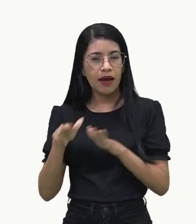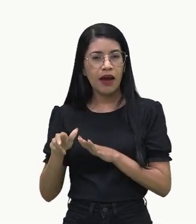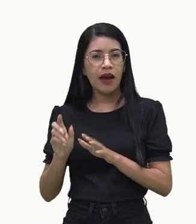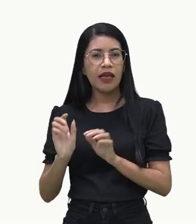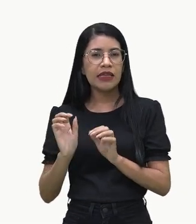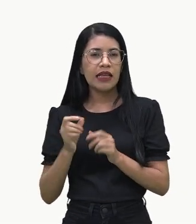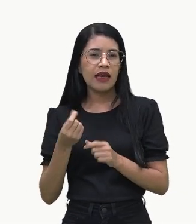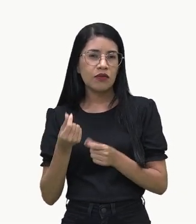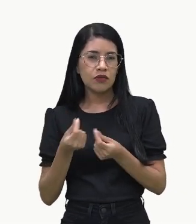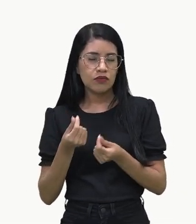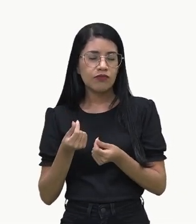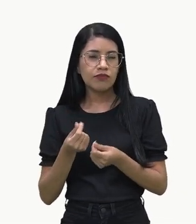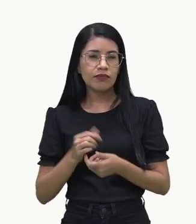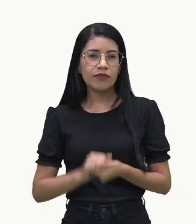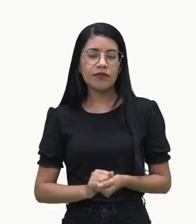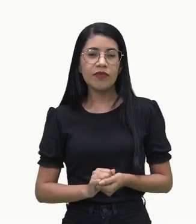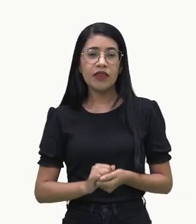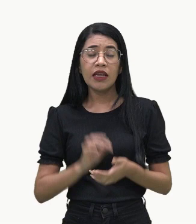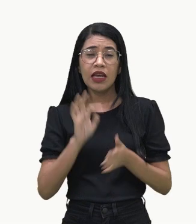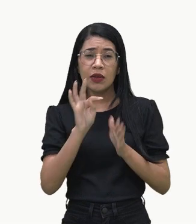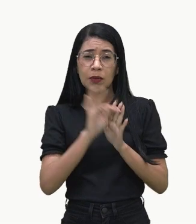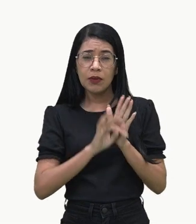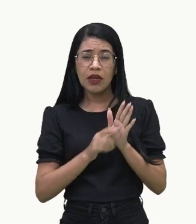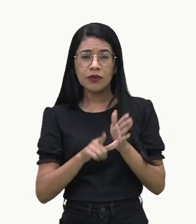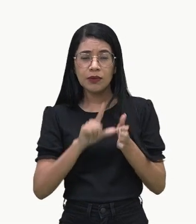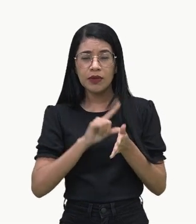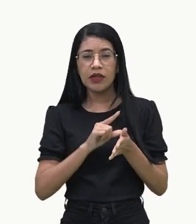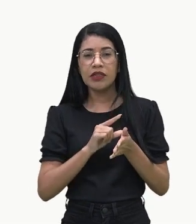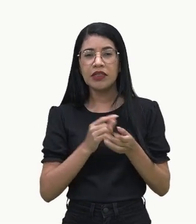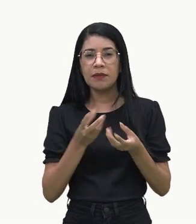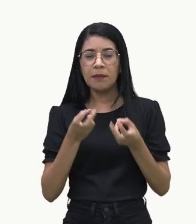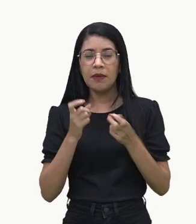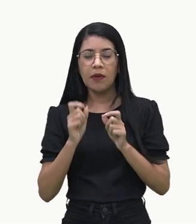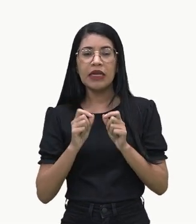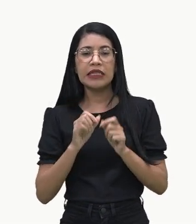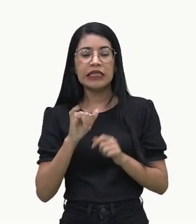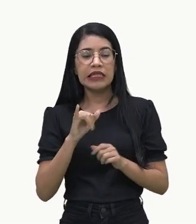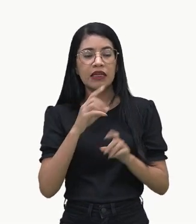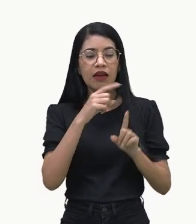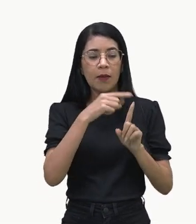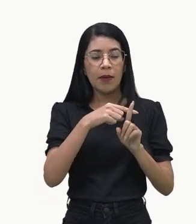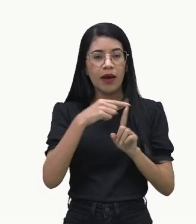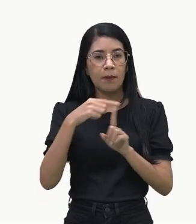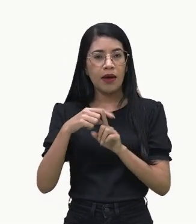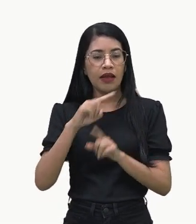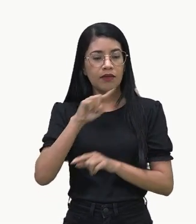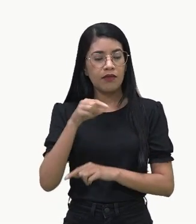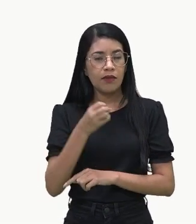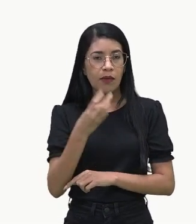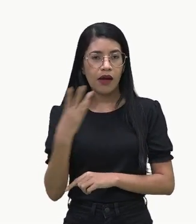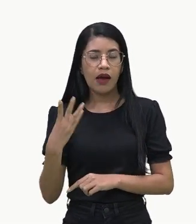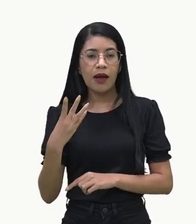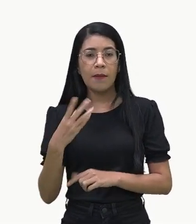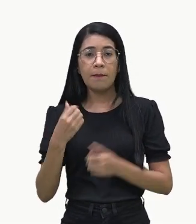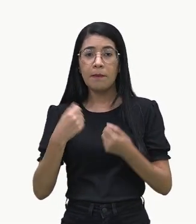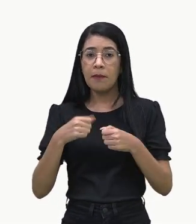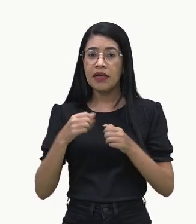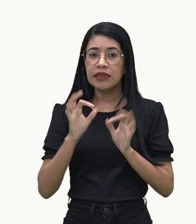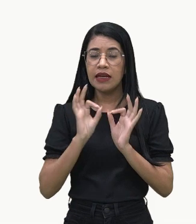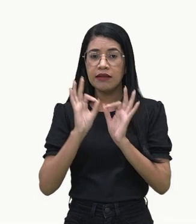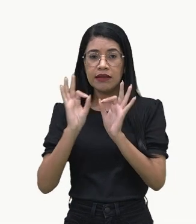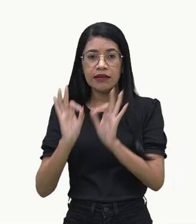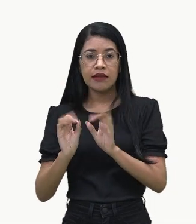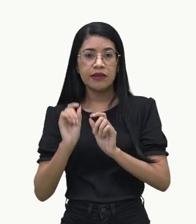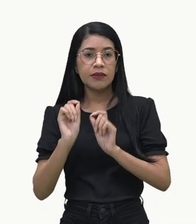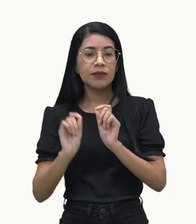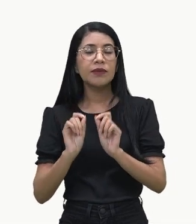nós vimos lá no texto é que quando nós vamos fazer a adição de números decimais, o primeiro cuidado que nós temos que